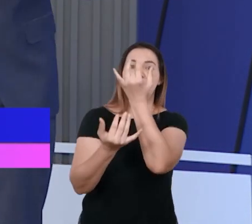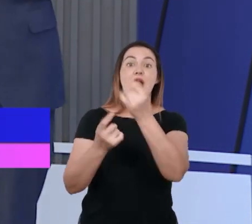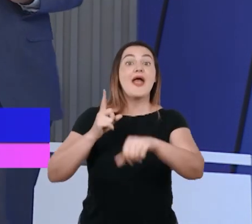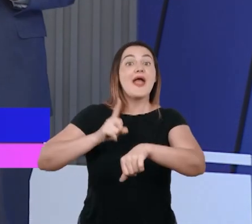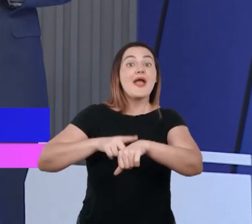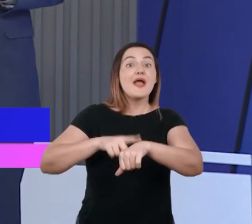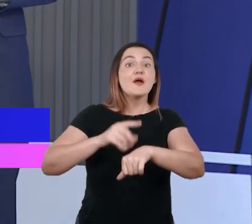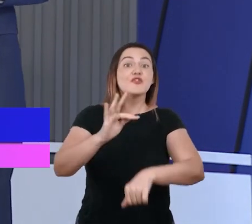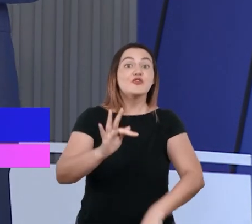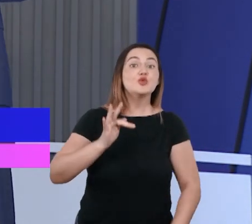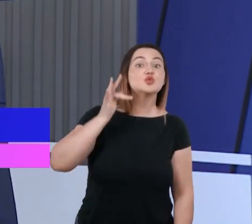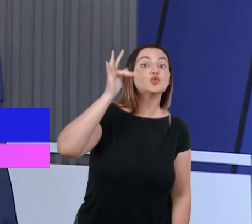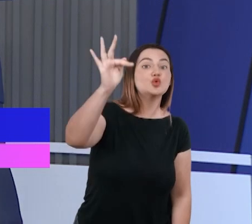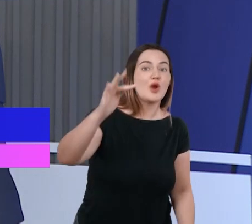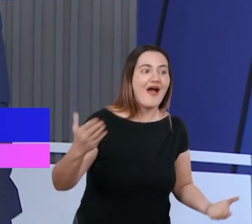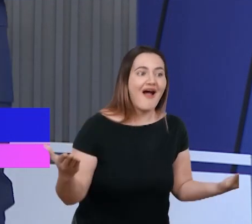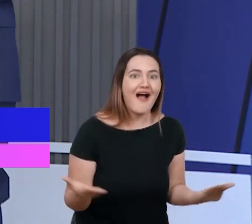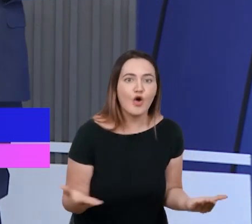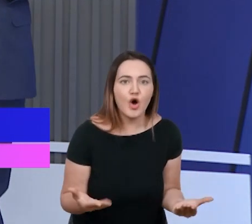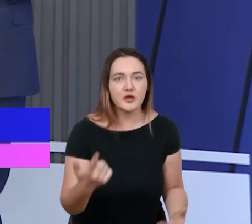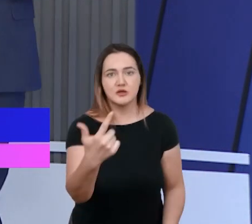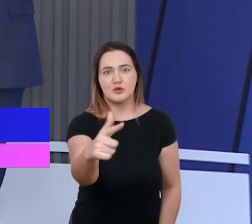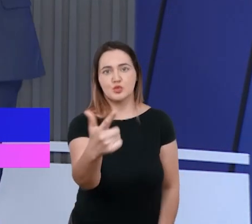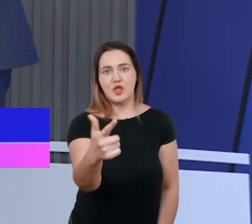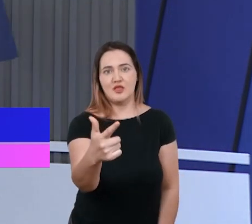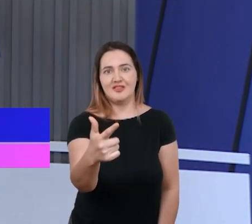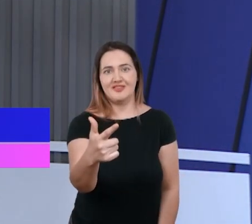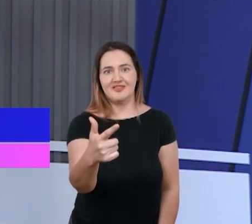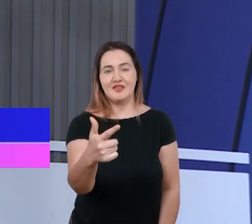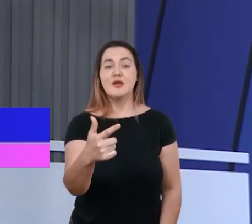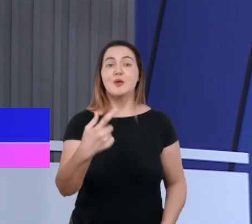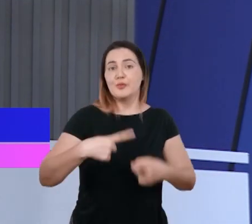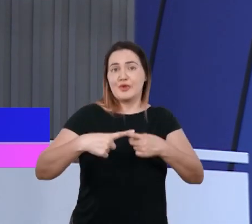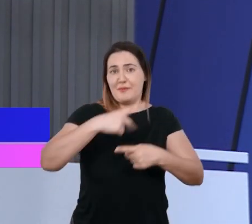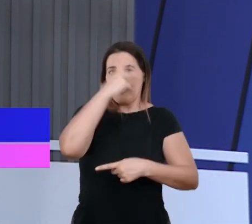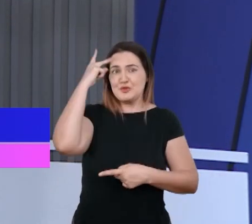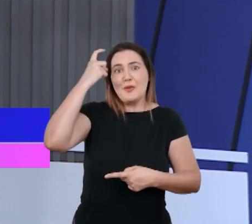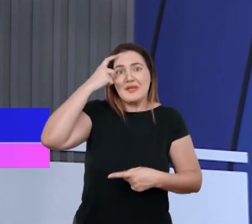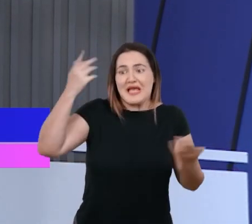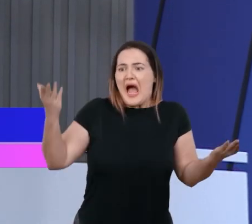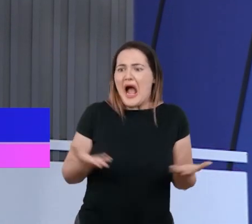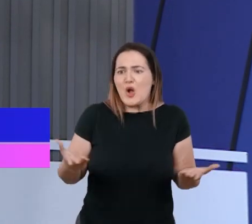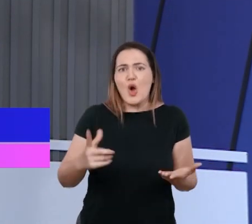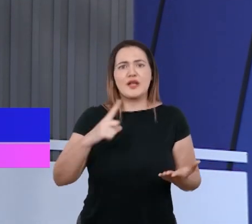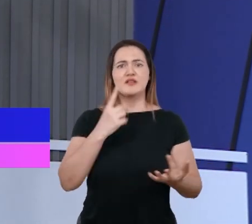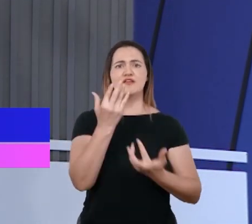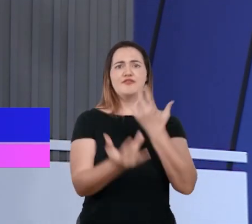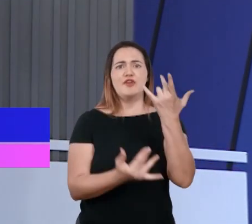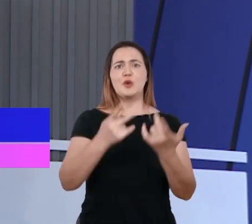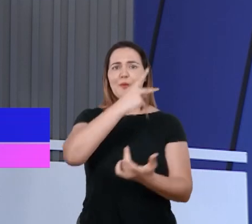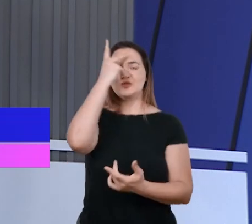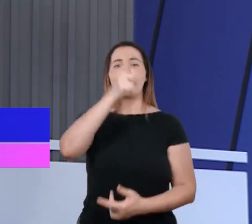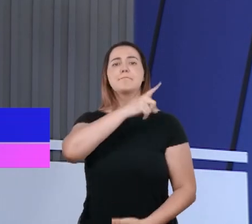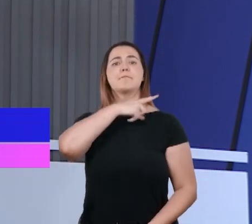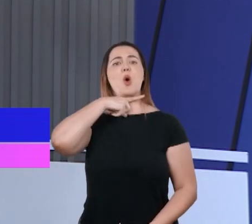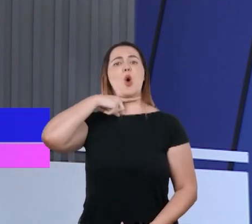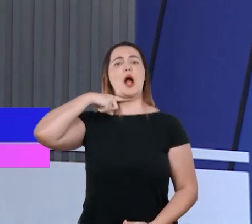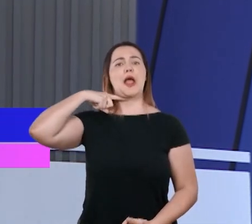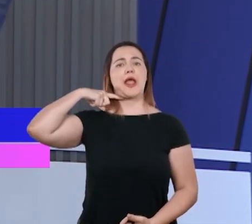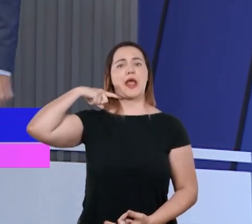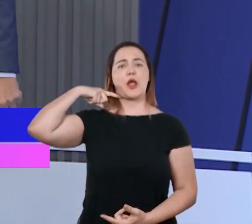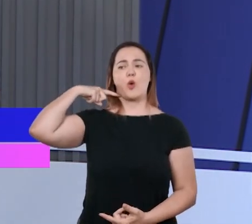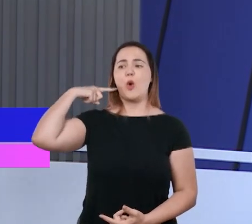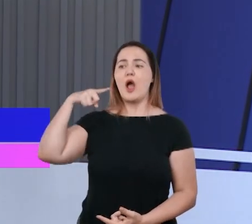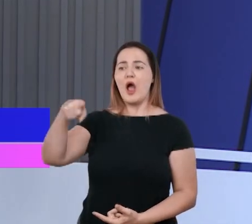Terra no futuro, no momento que Jesus voltar. Então não existe esse fogo queimando agora, mas esse fogo está sendo